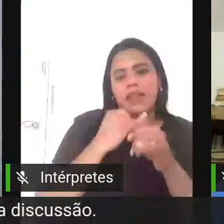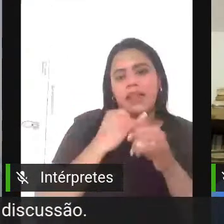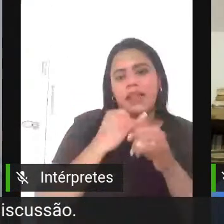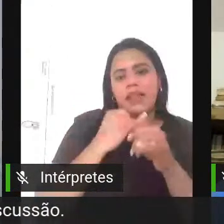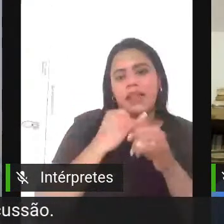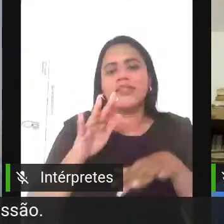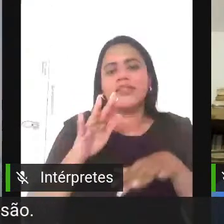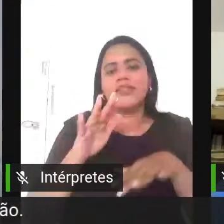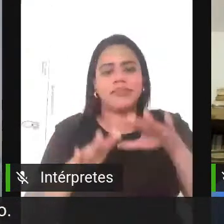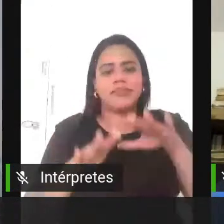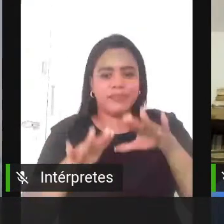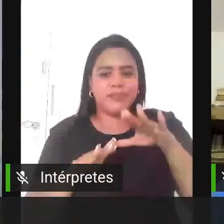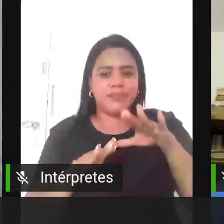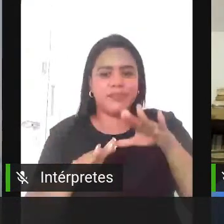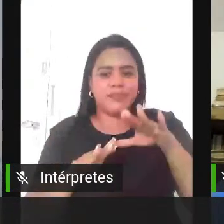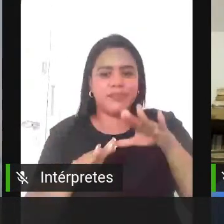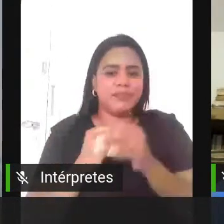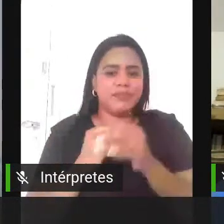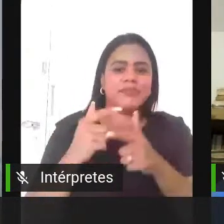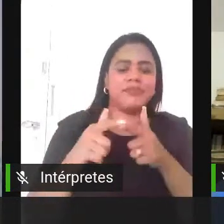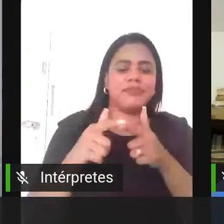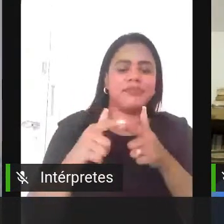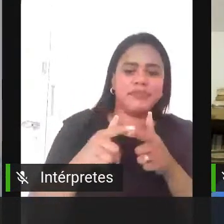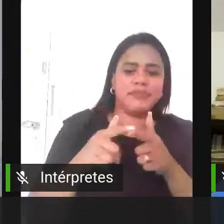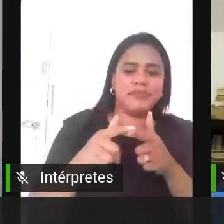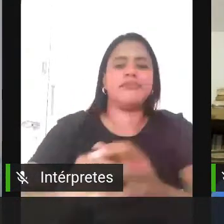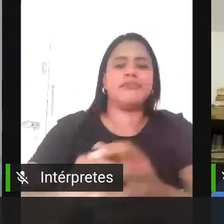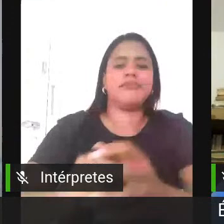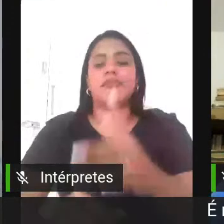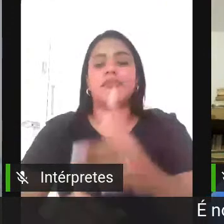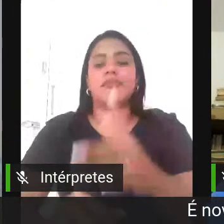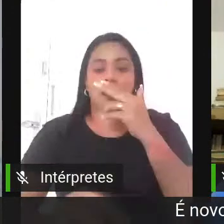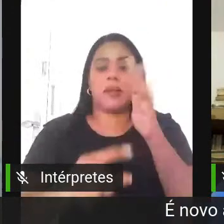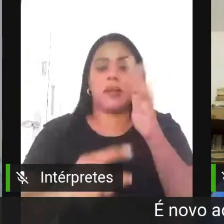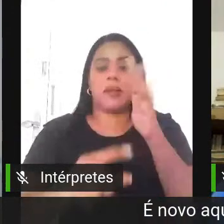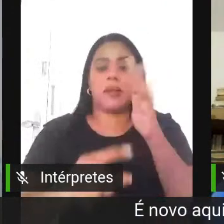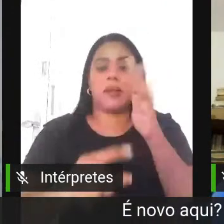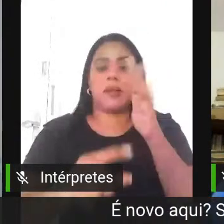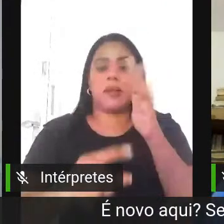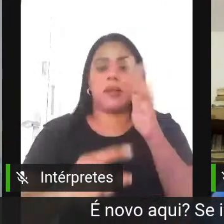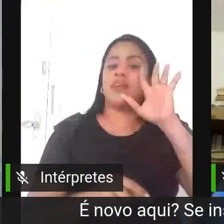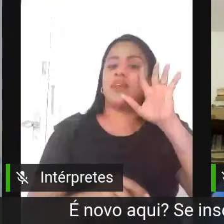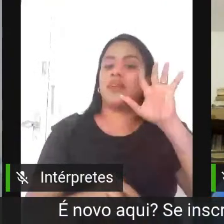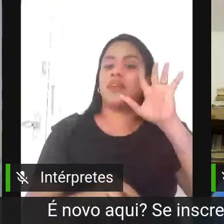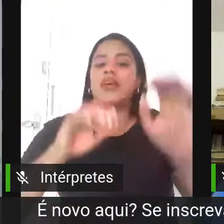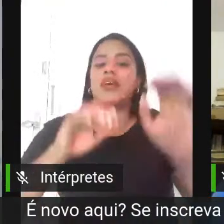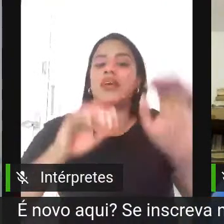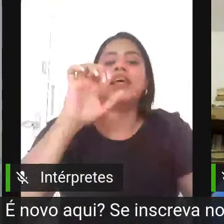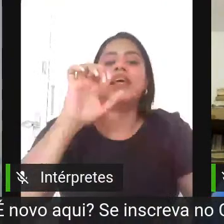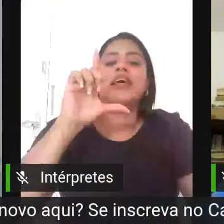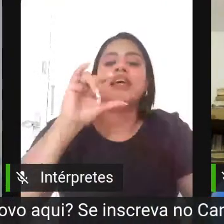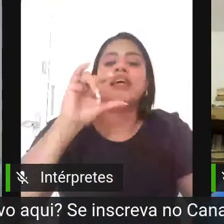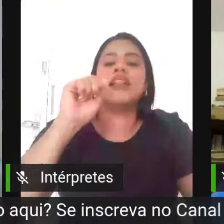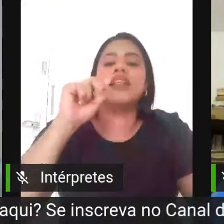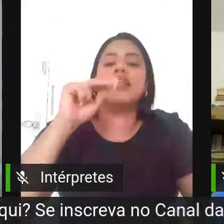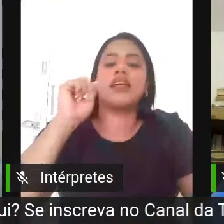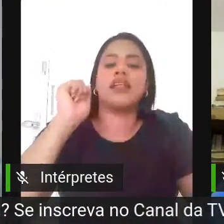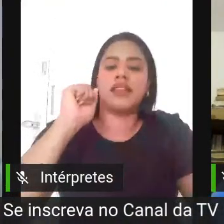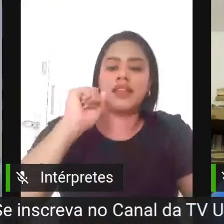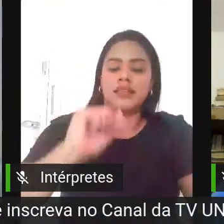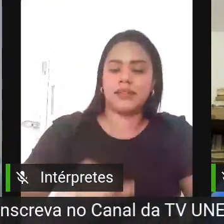a pensar nos lugares, nas circunstâncias. A pergunta é mesmo essa, Eliana, e é contigo. O que move a sua